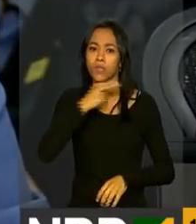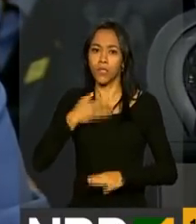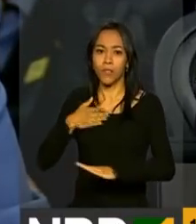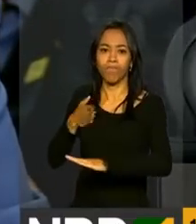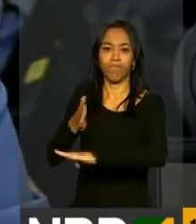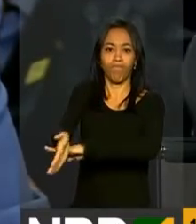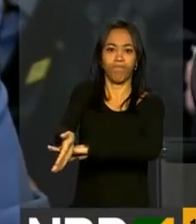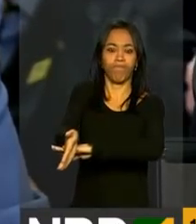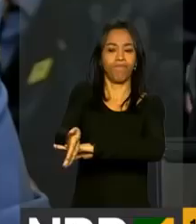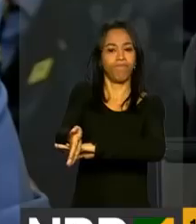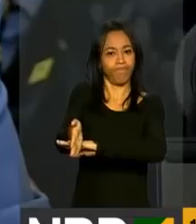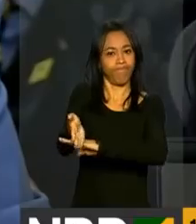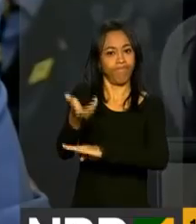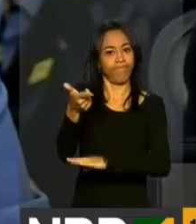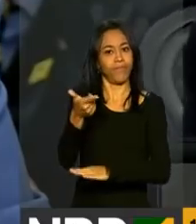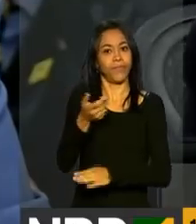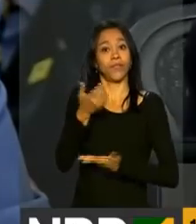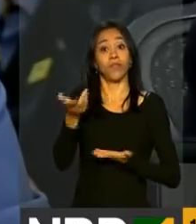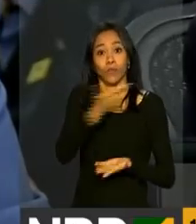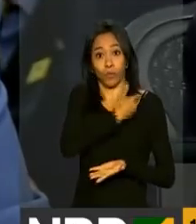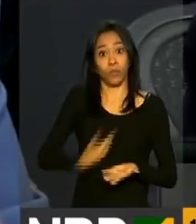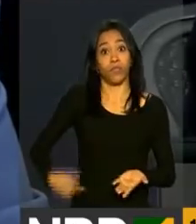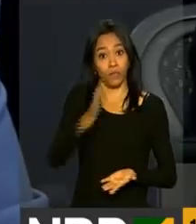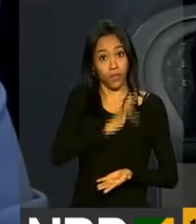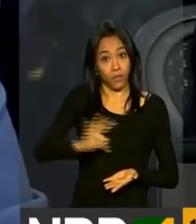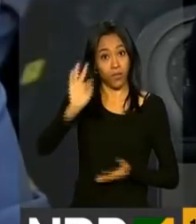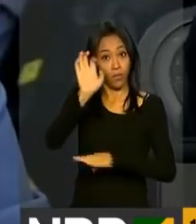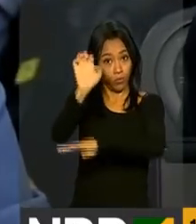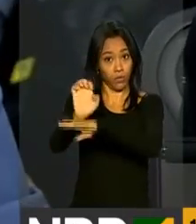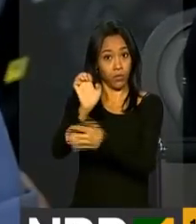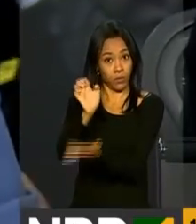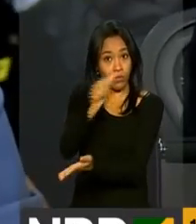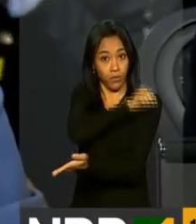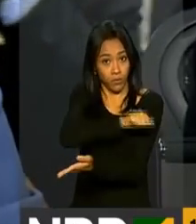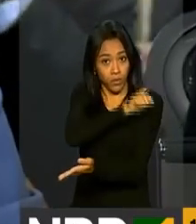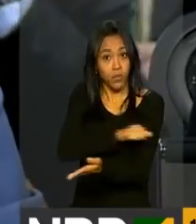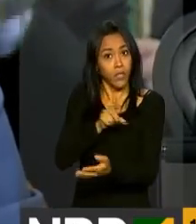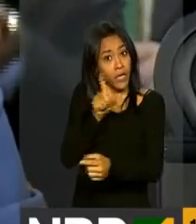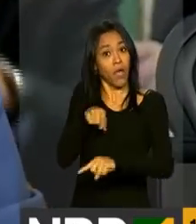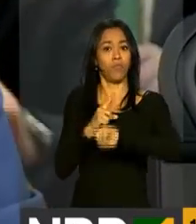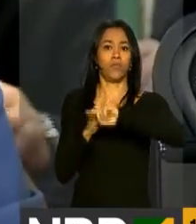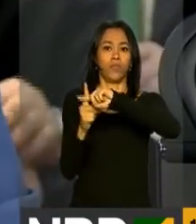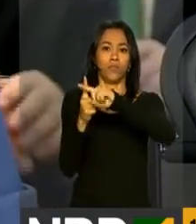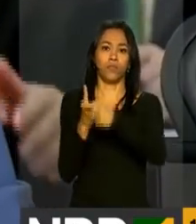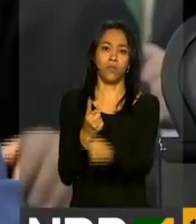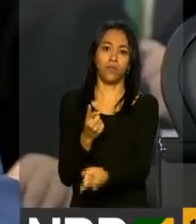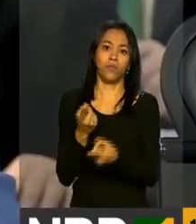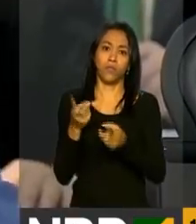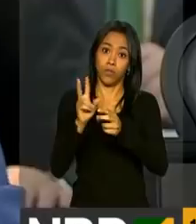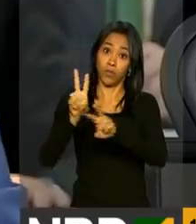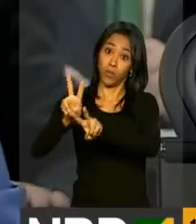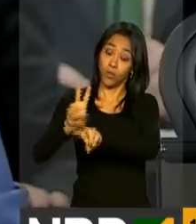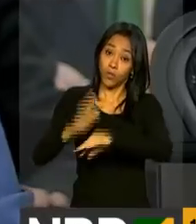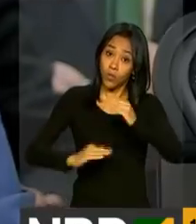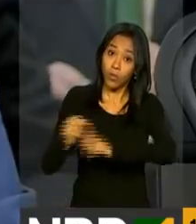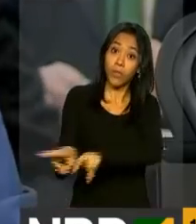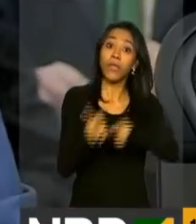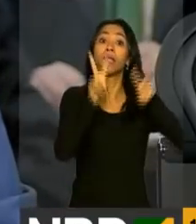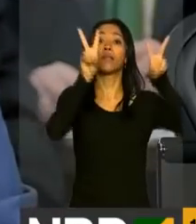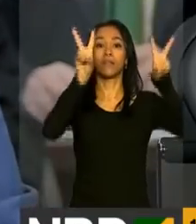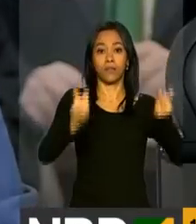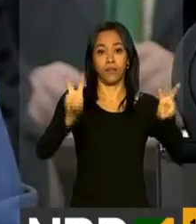positiva a intervenção entre aspas positiva da união federal nossa matéria eu quero apenas